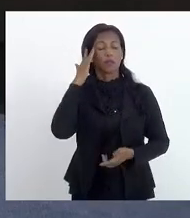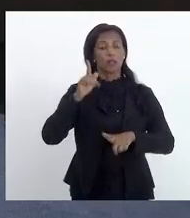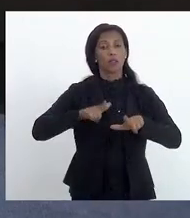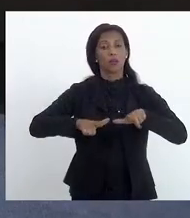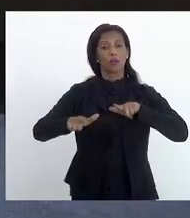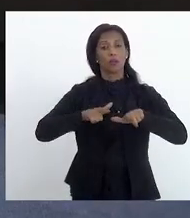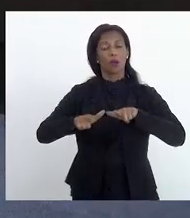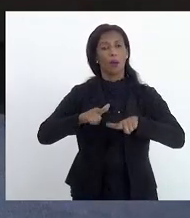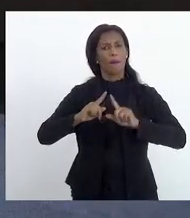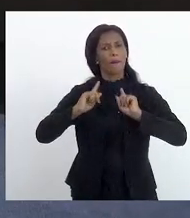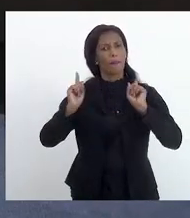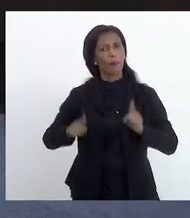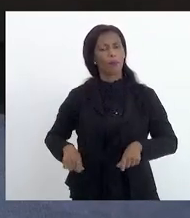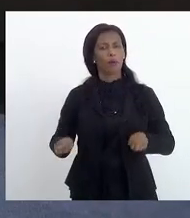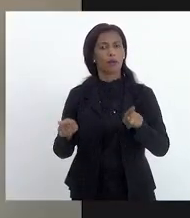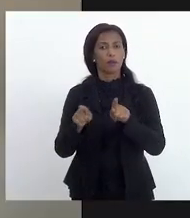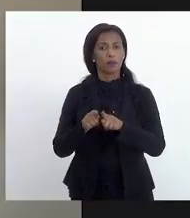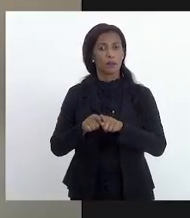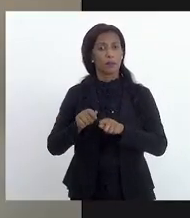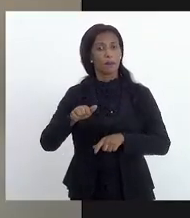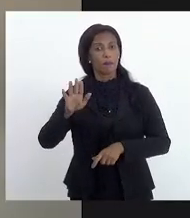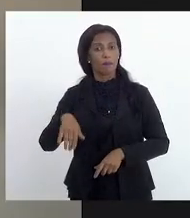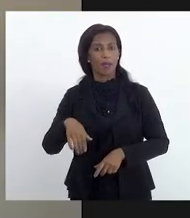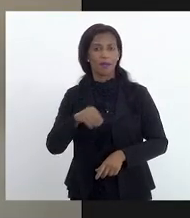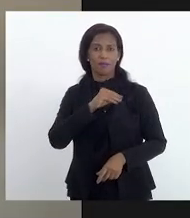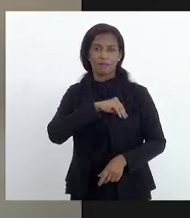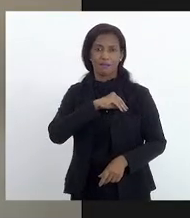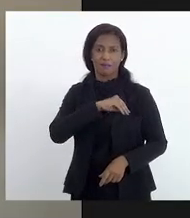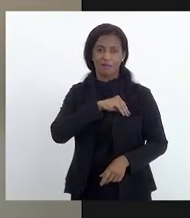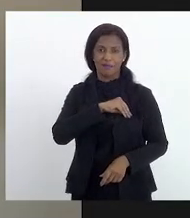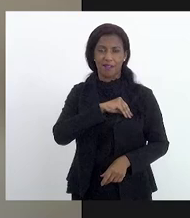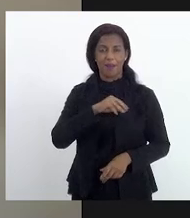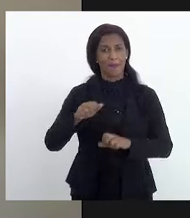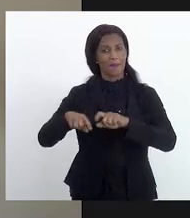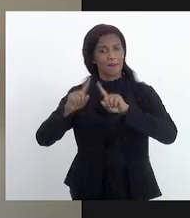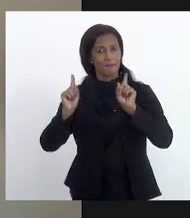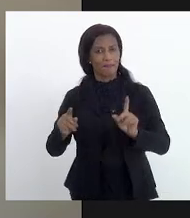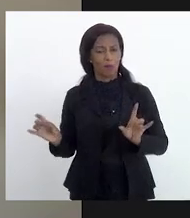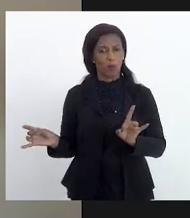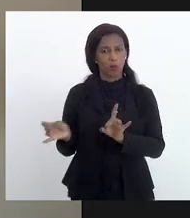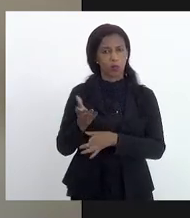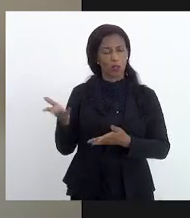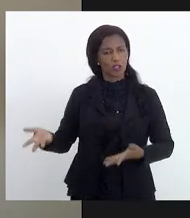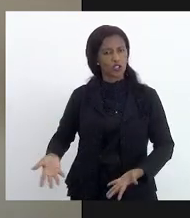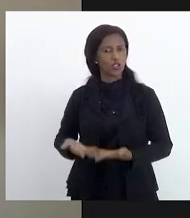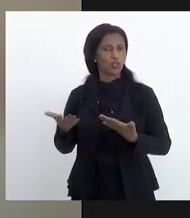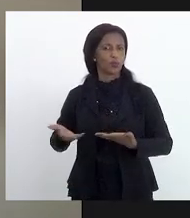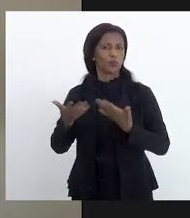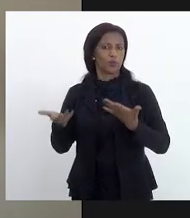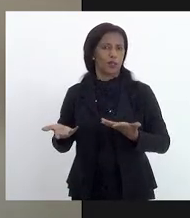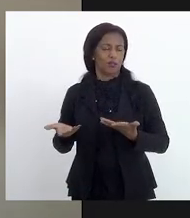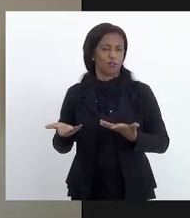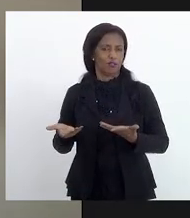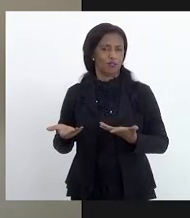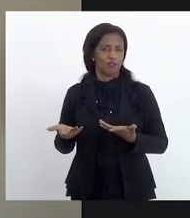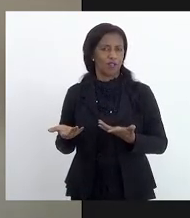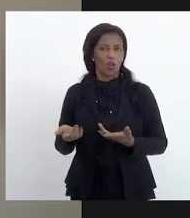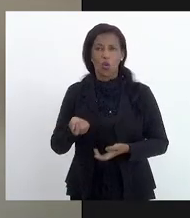servidores públicos também bem remunerados, bem recompensados e estimulados. Não